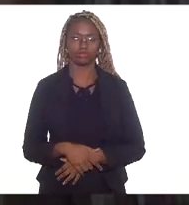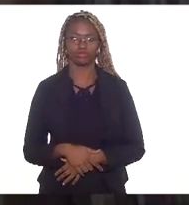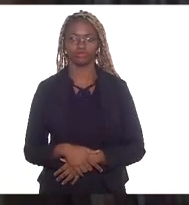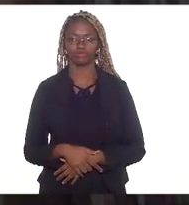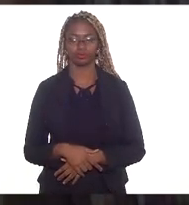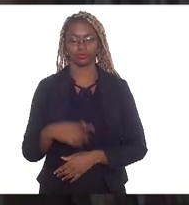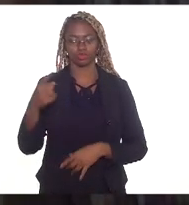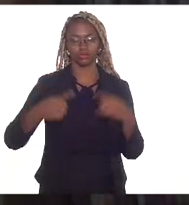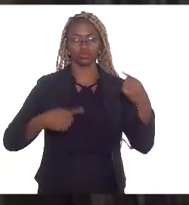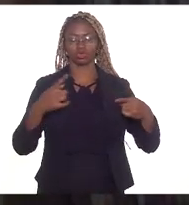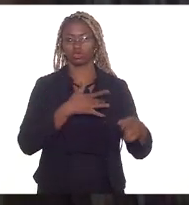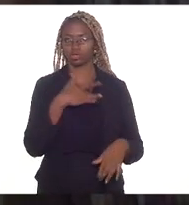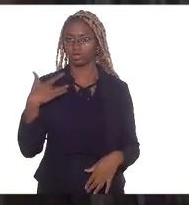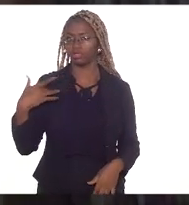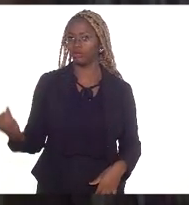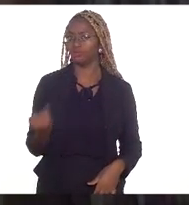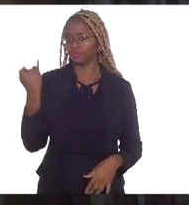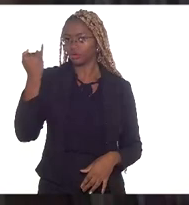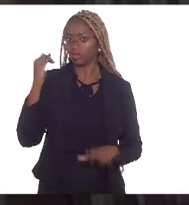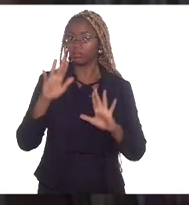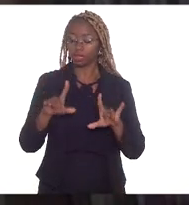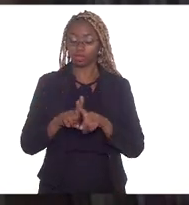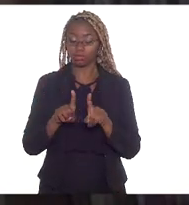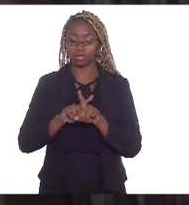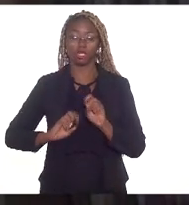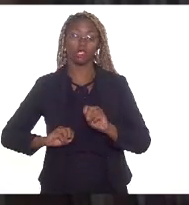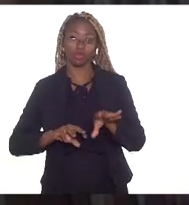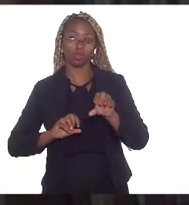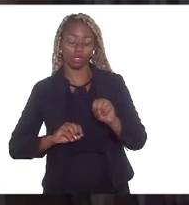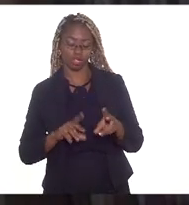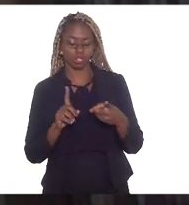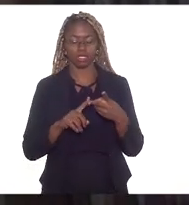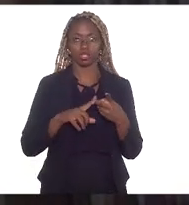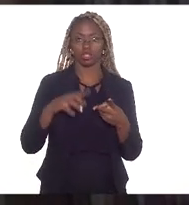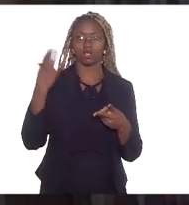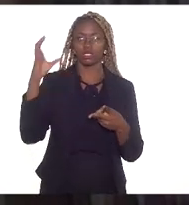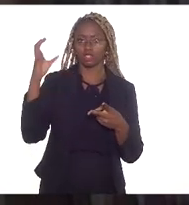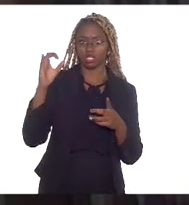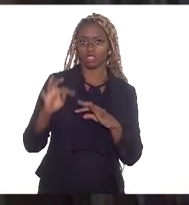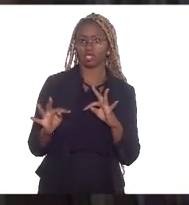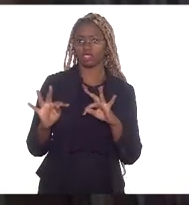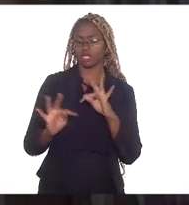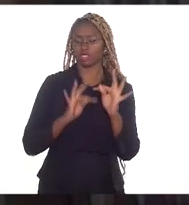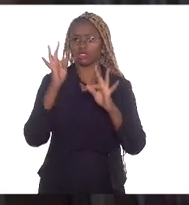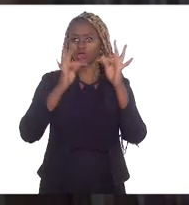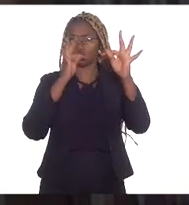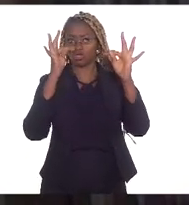política da saúde é importante, mas tem política da educação, tem política de ciência e tecnologia,